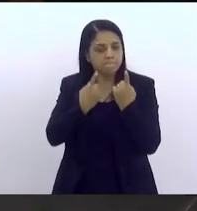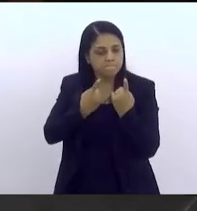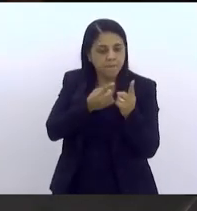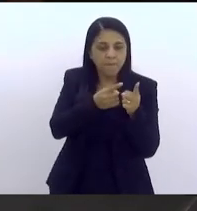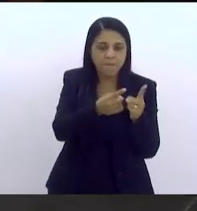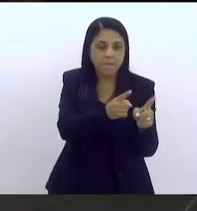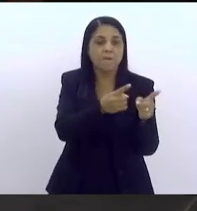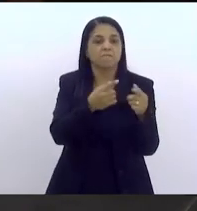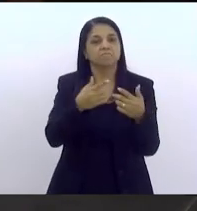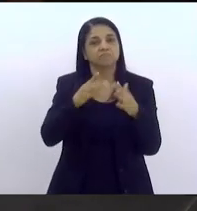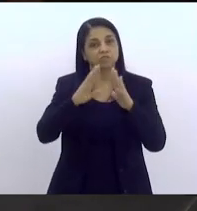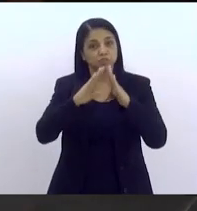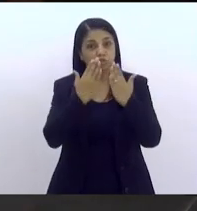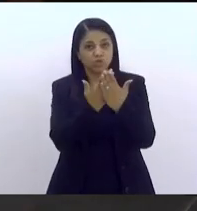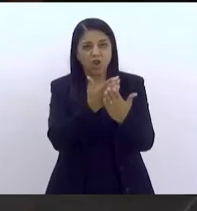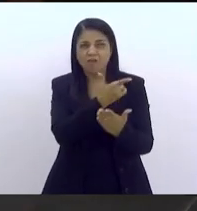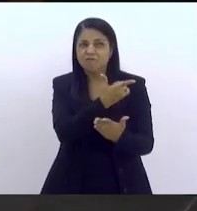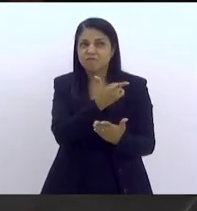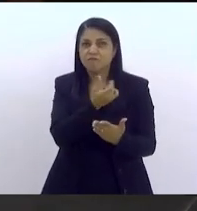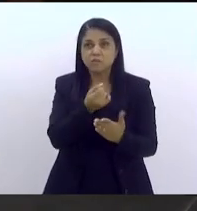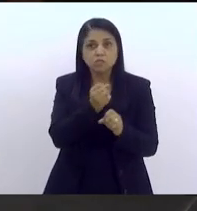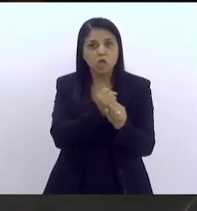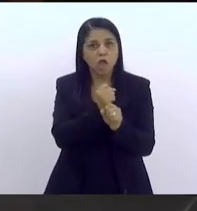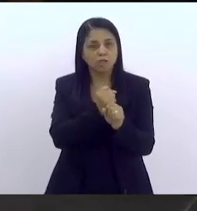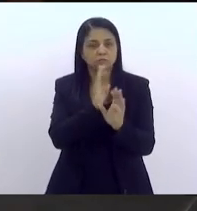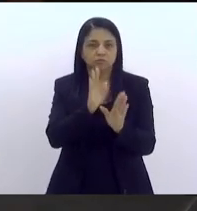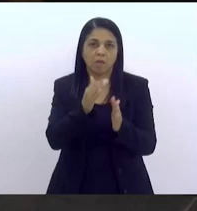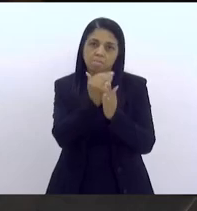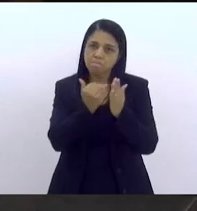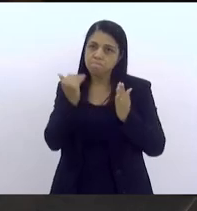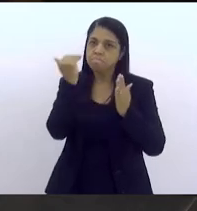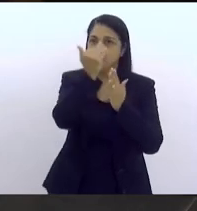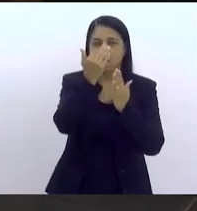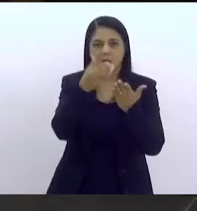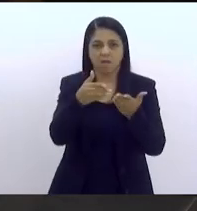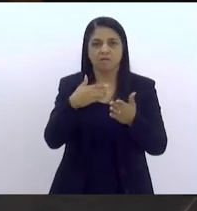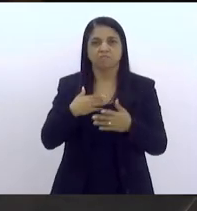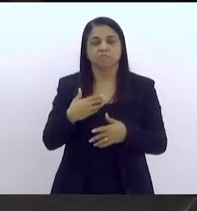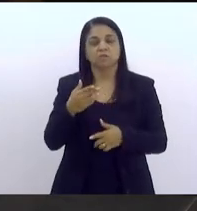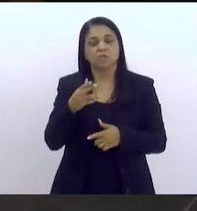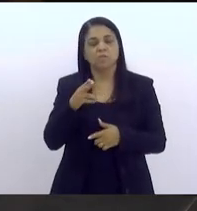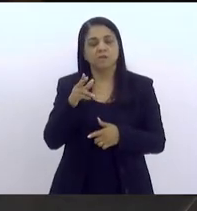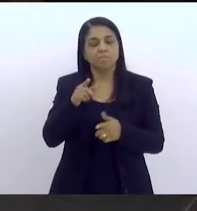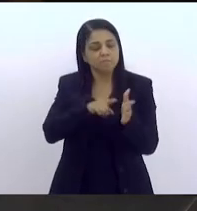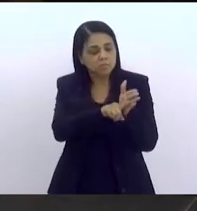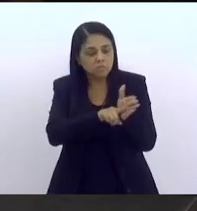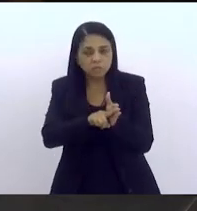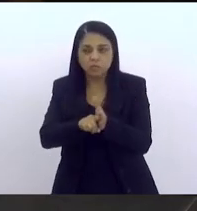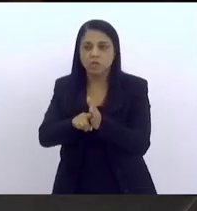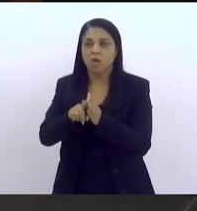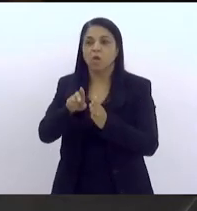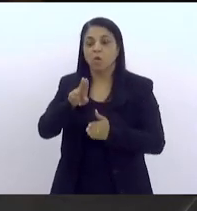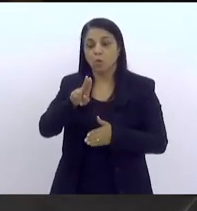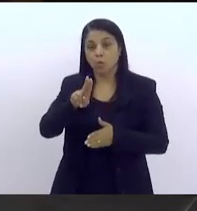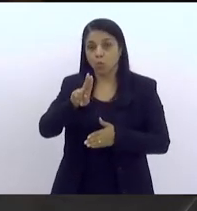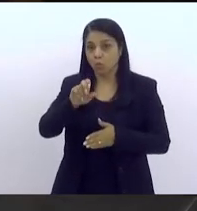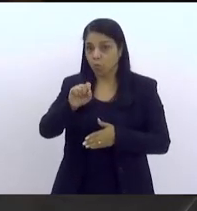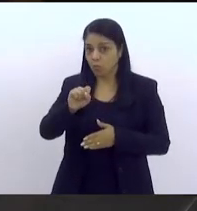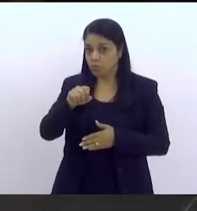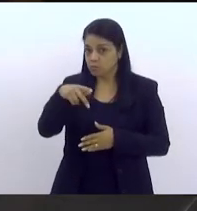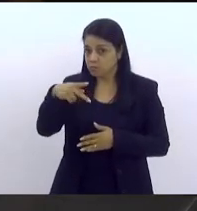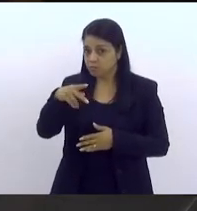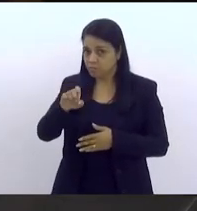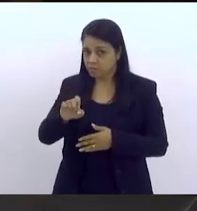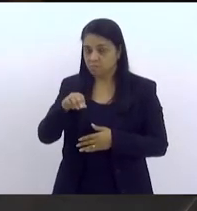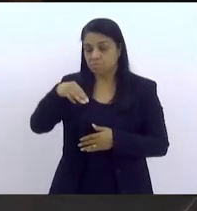nos últimos 20 anos afirma uma pesquisadora da USP Michelle Prado os ataques de violência